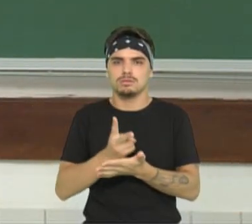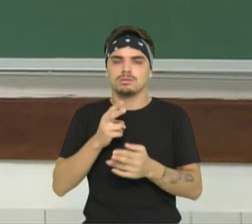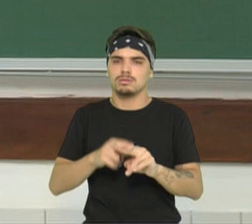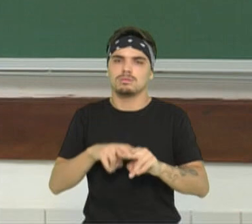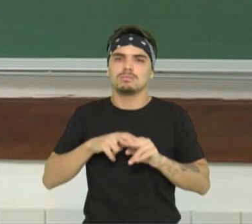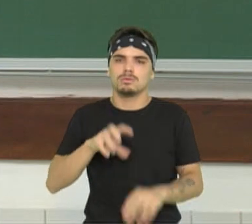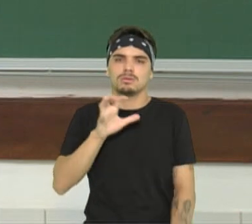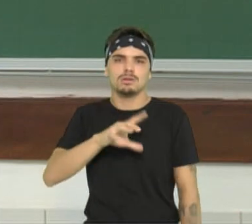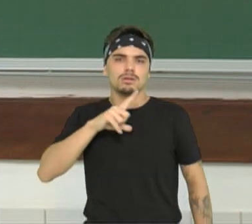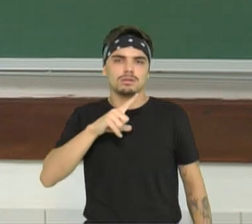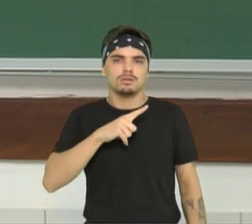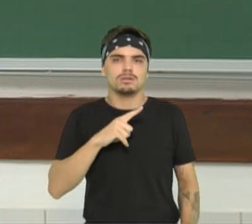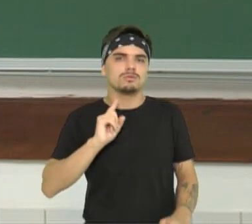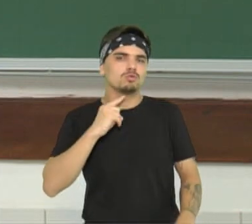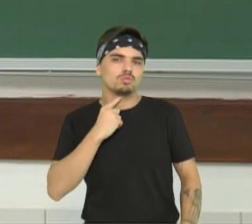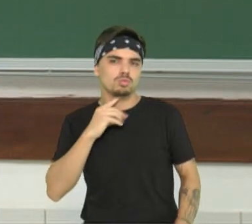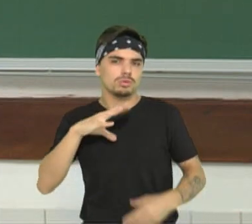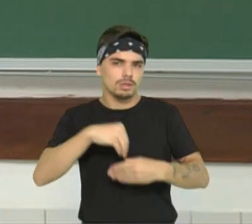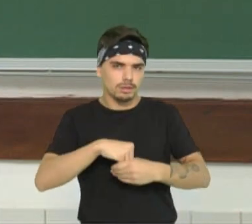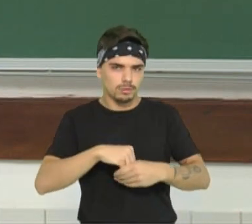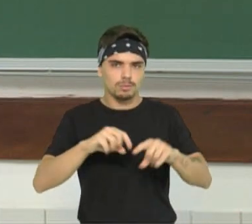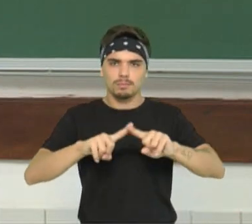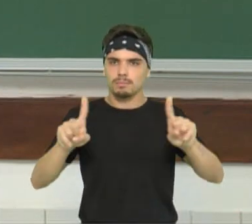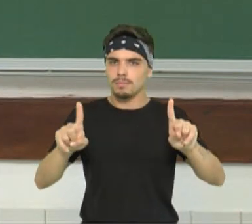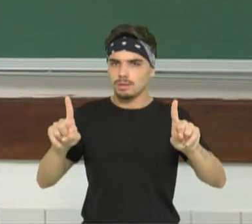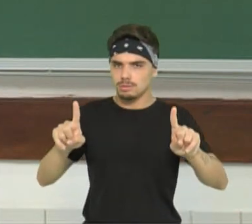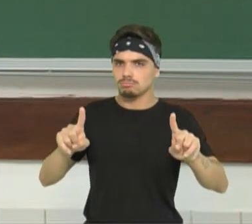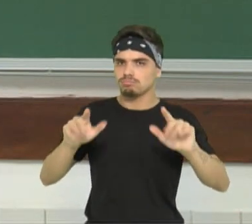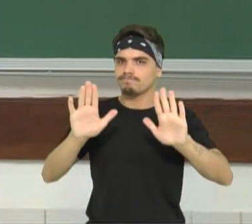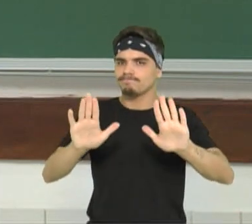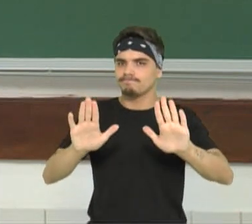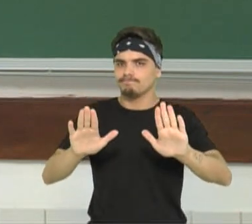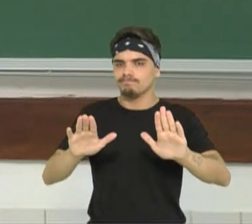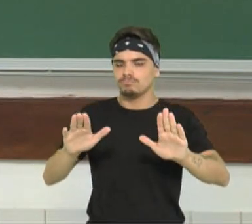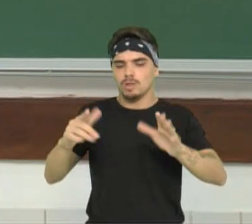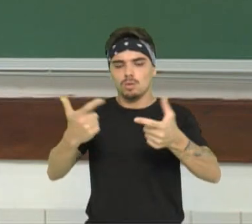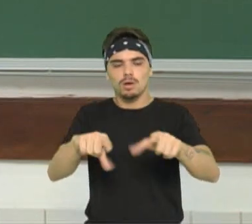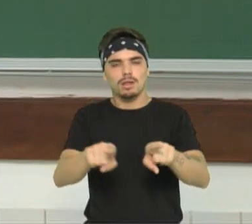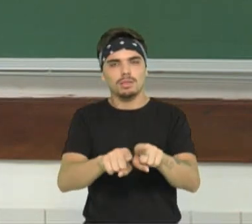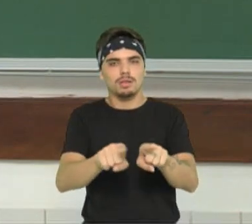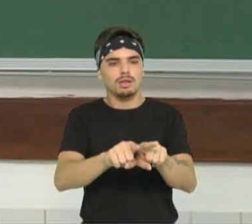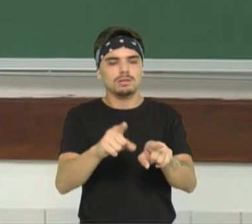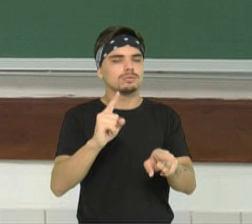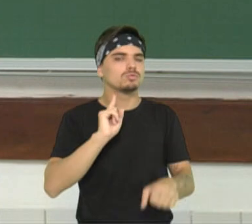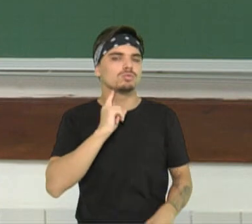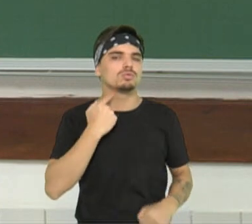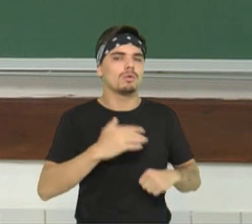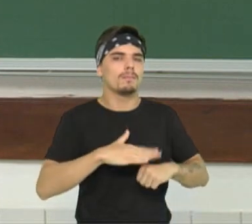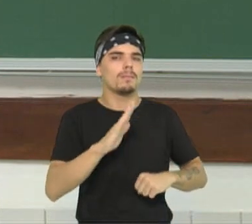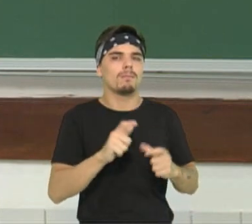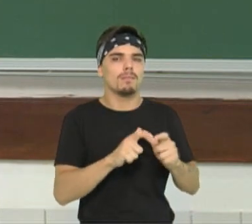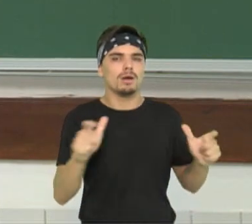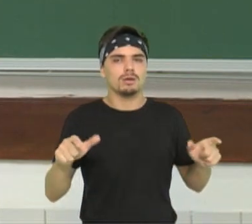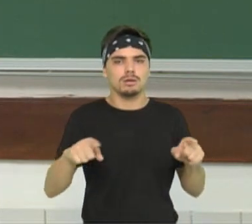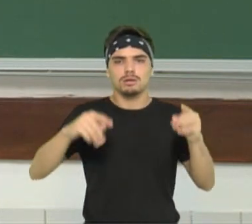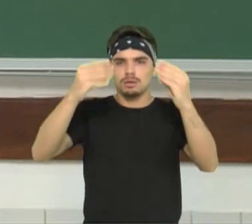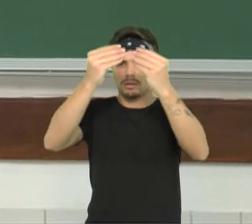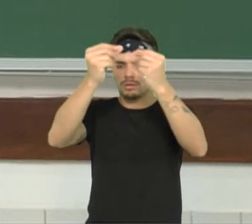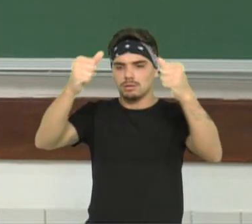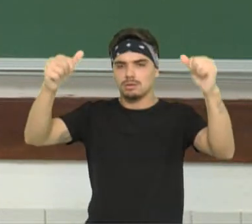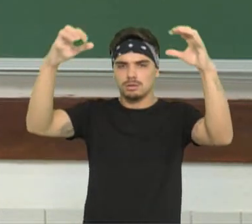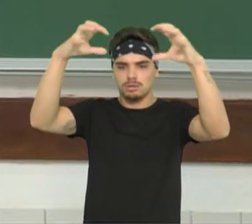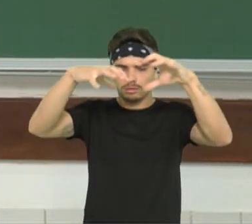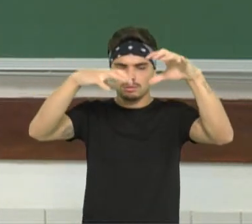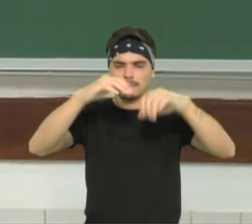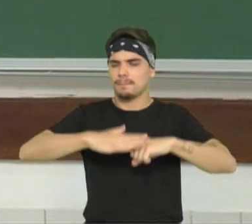dessa presença dos poluentes, mas os lugares onde a poluição é maior, a acidez da chuva é ainda